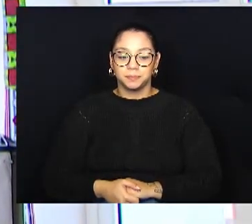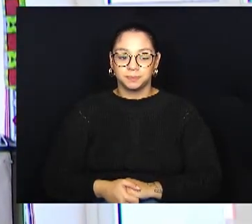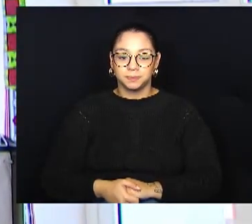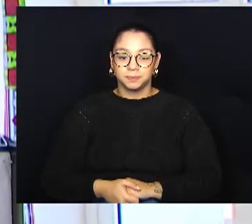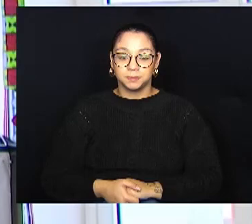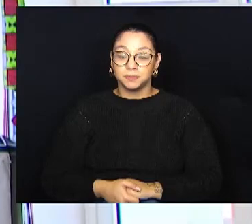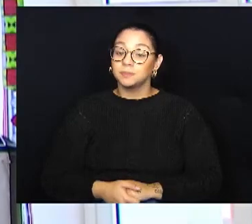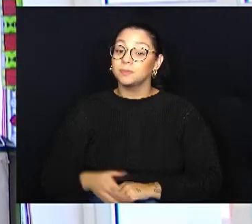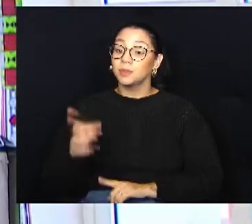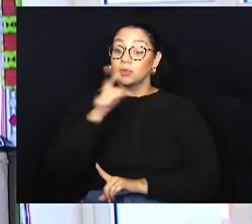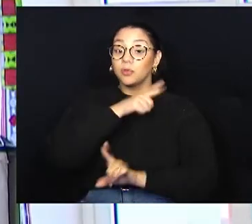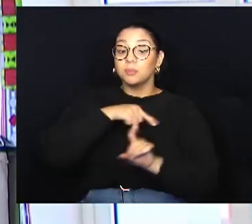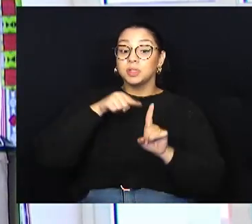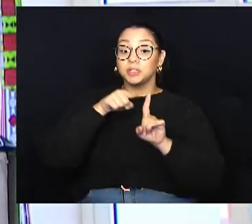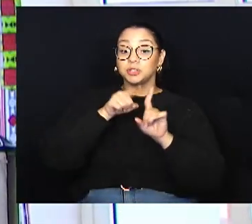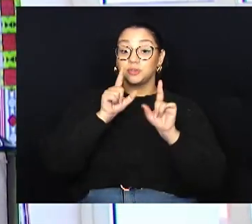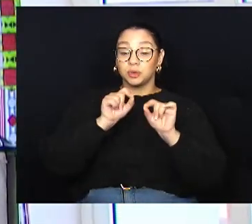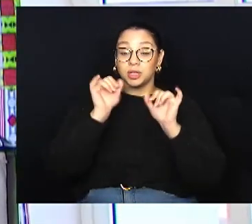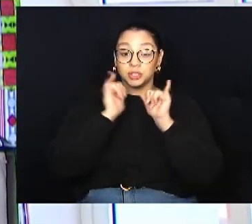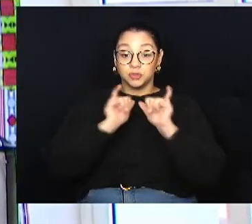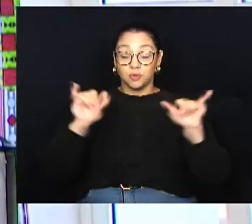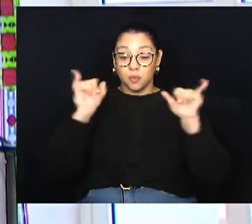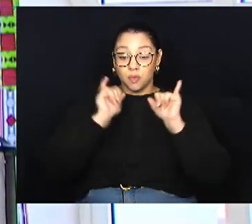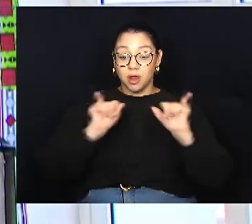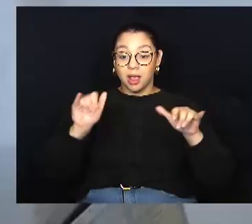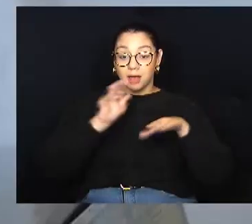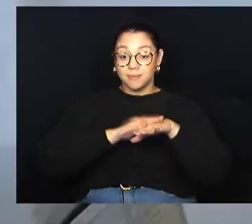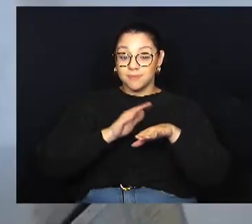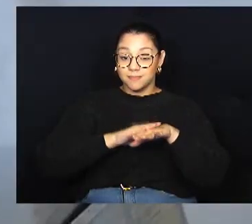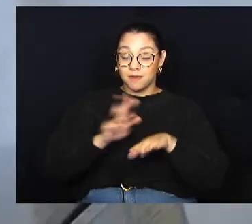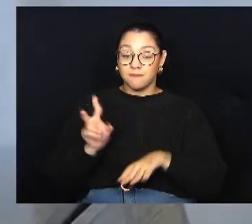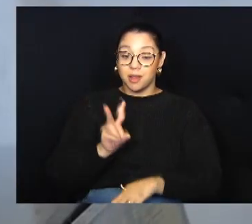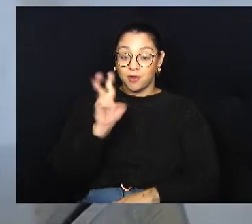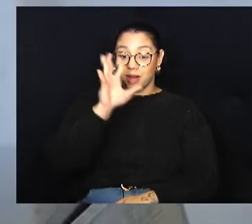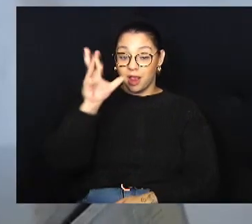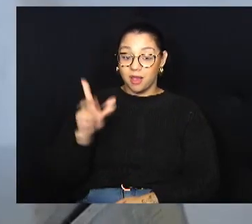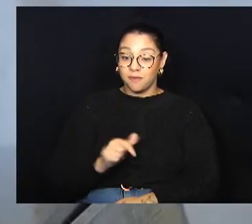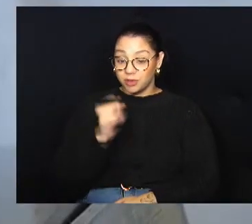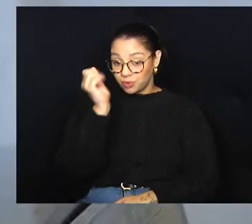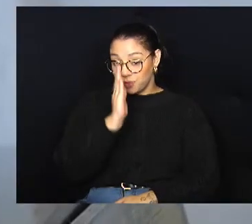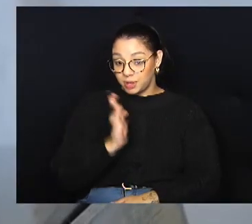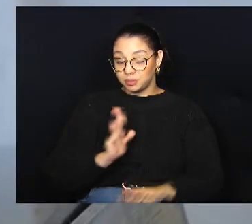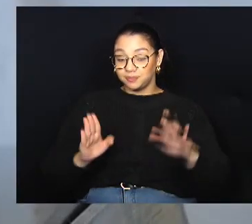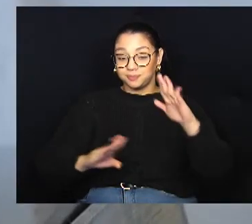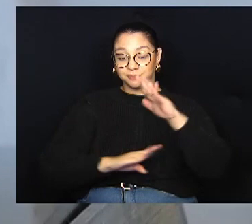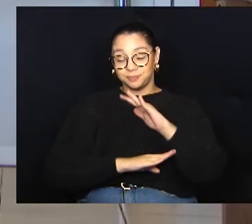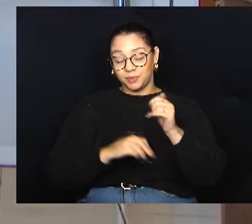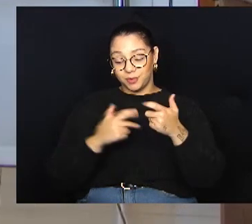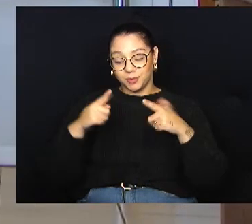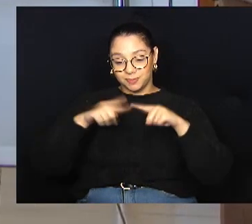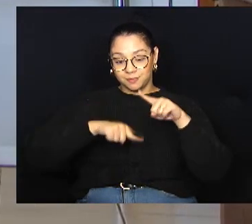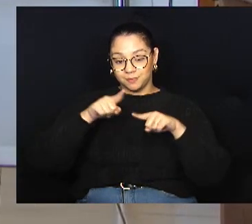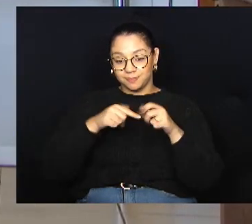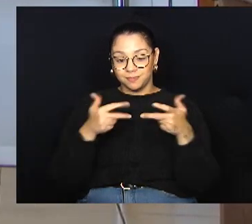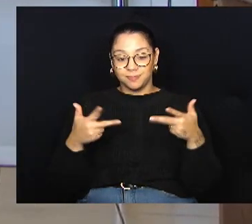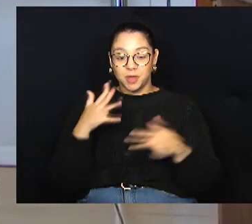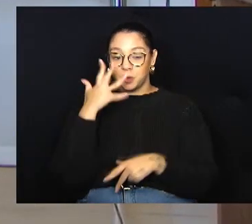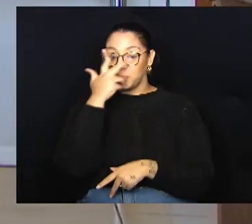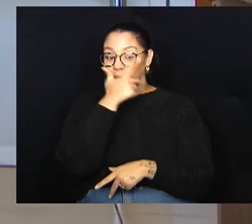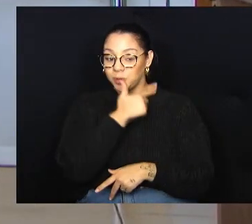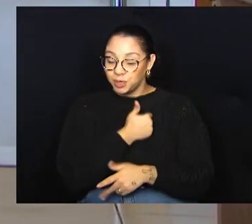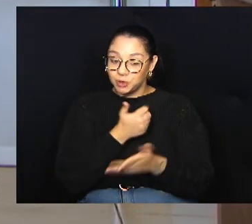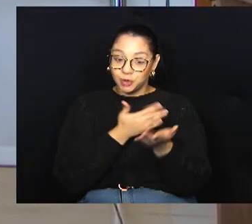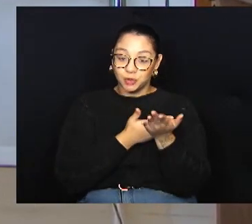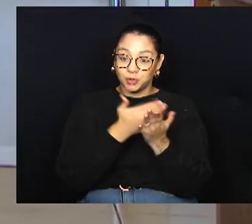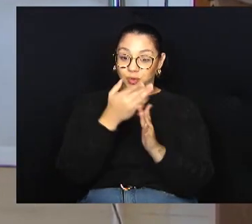Com o objetivo de divulgar ações que valorizam a África no Brasil, a Câmara apresenta belíssimas obras de arte. Desde o início do mês,